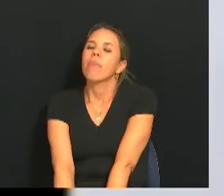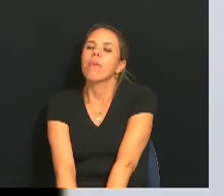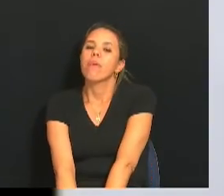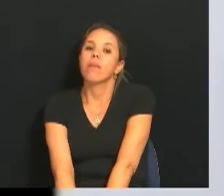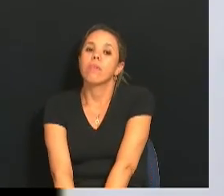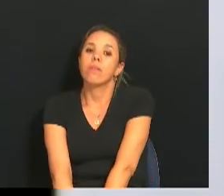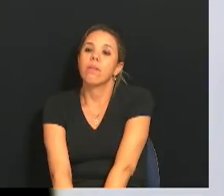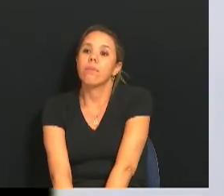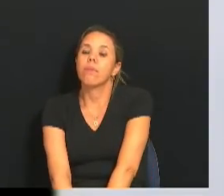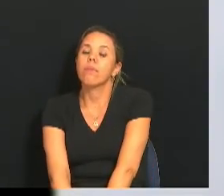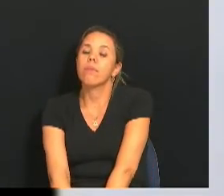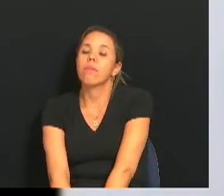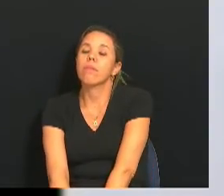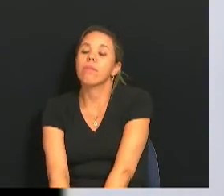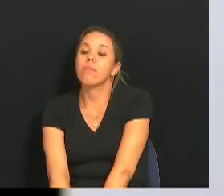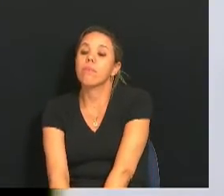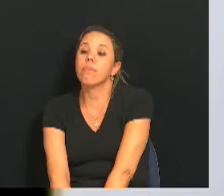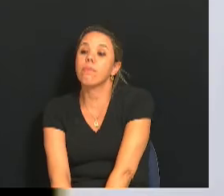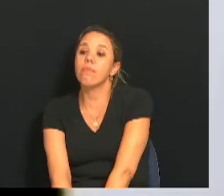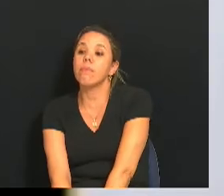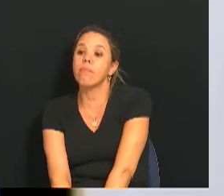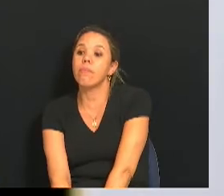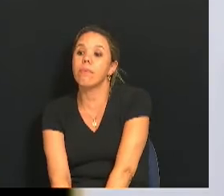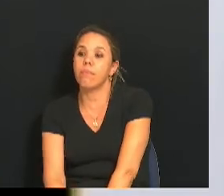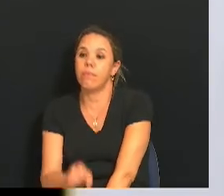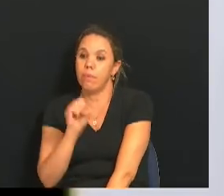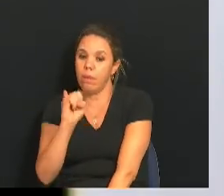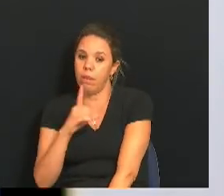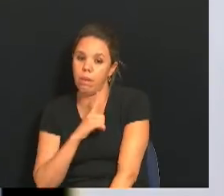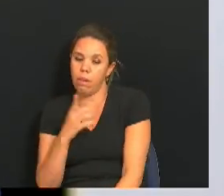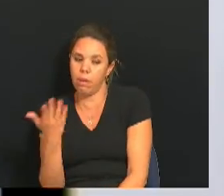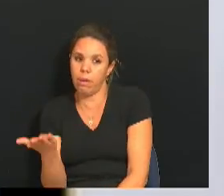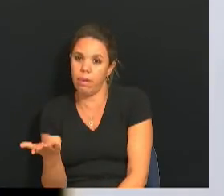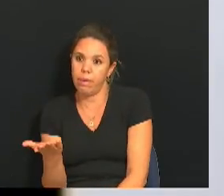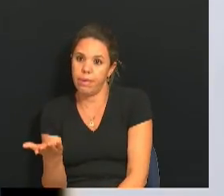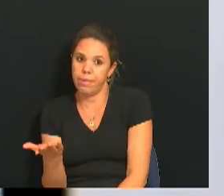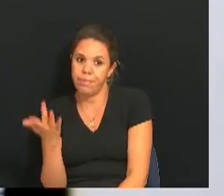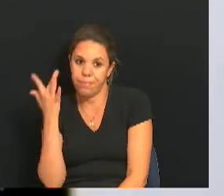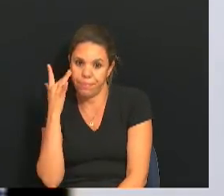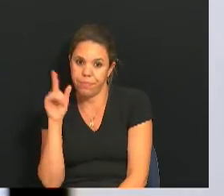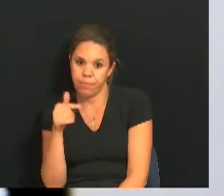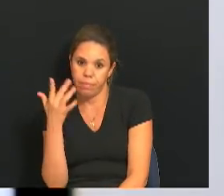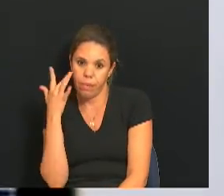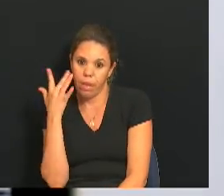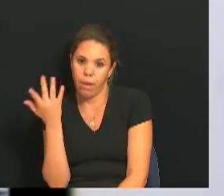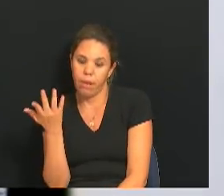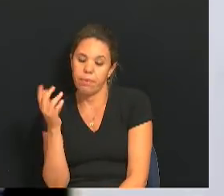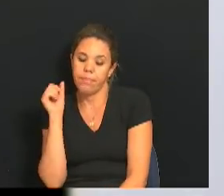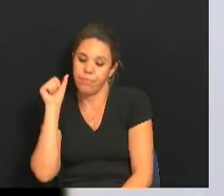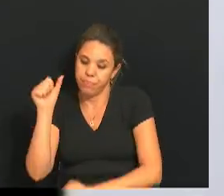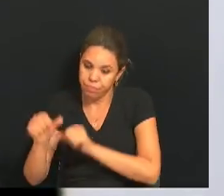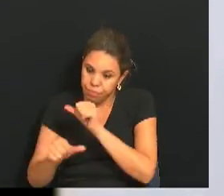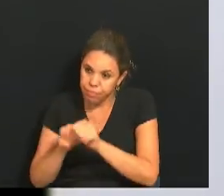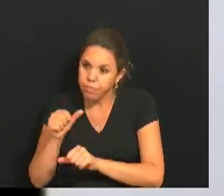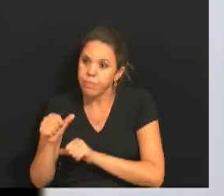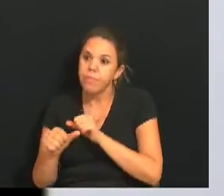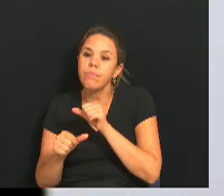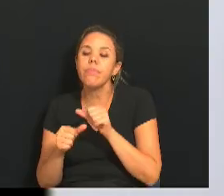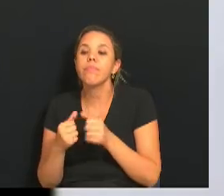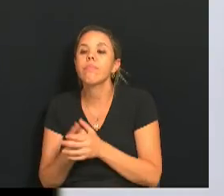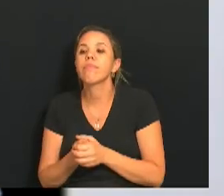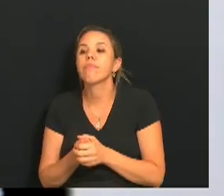gostaria de ouvir se tem à disposição, porque, convenhamos, mudou